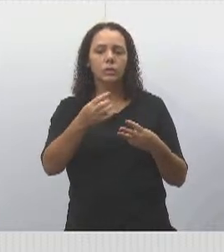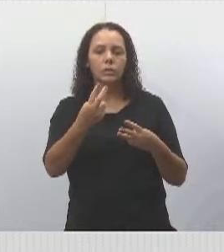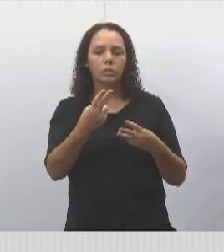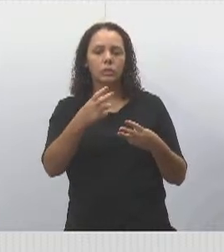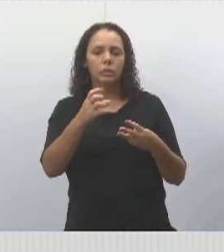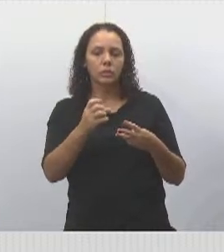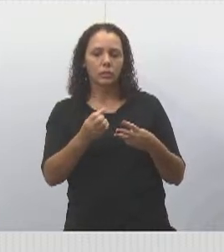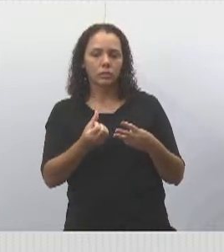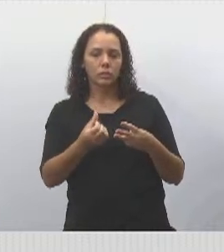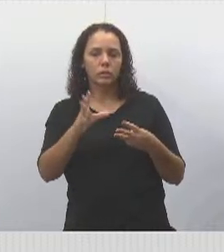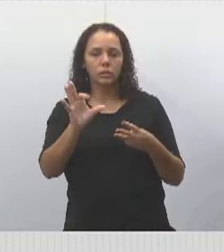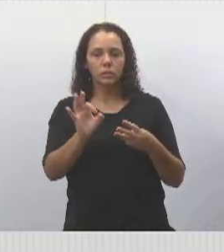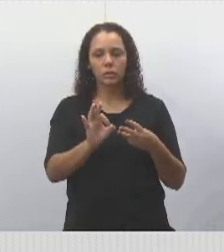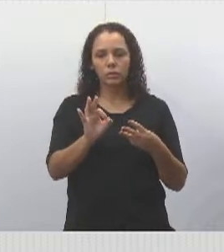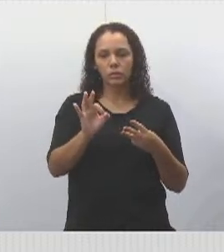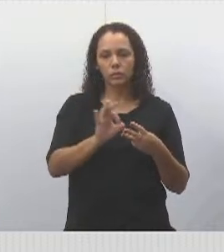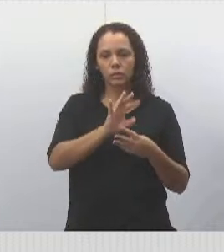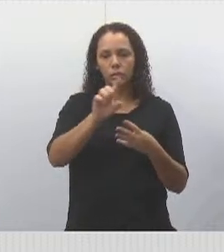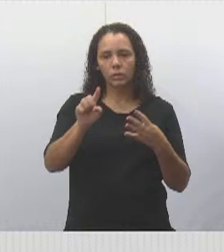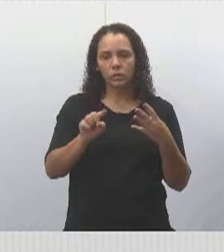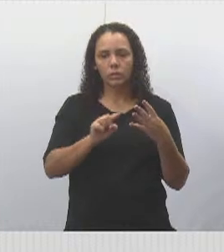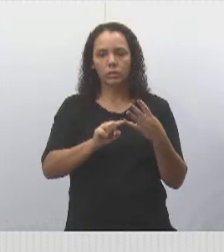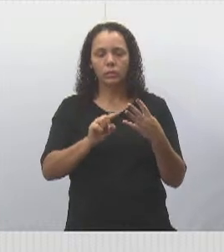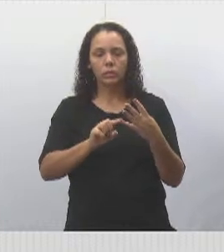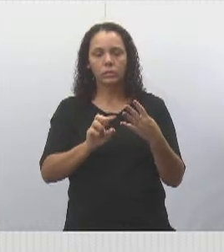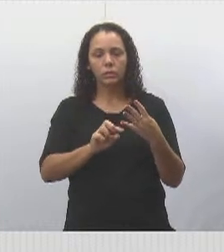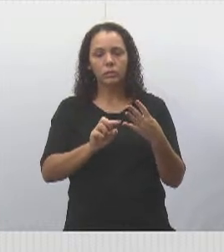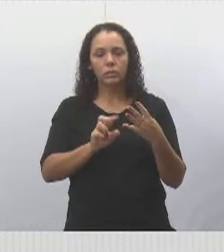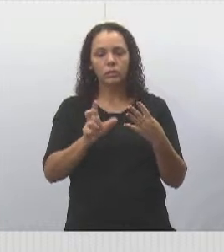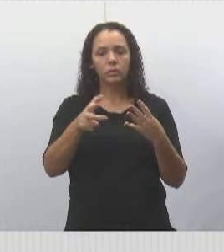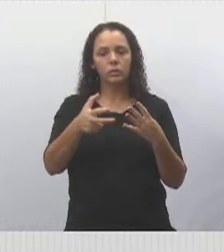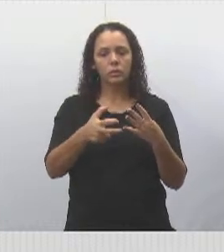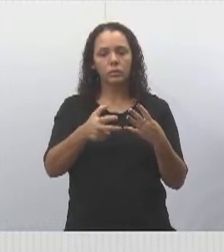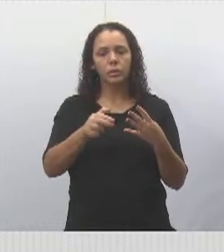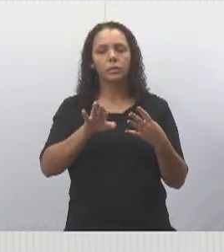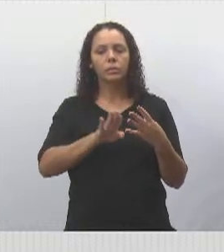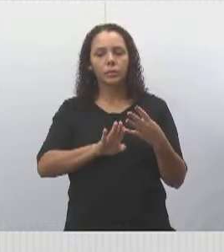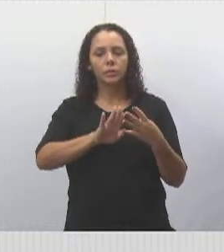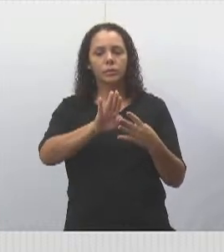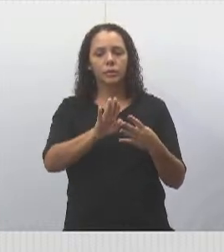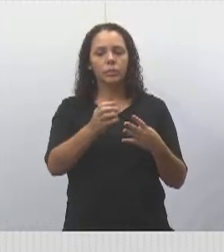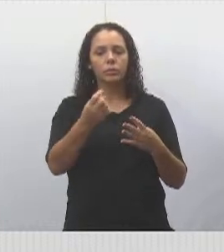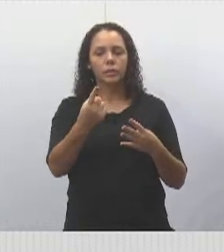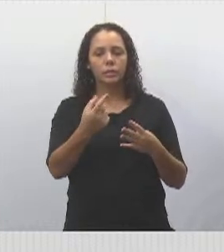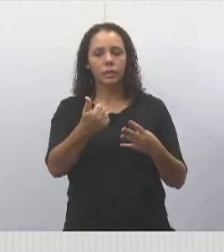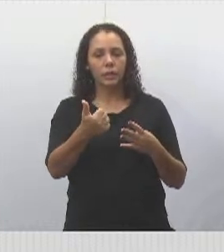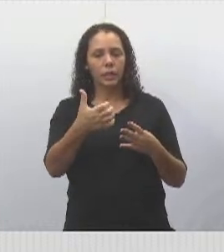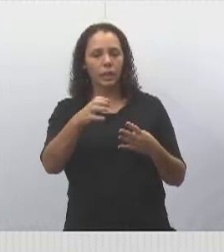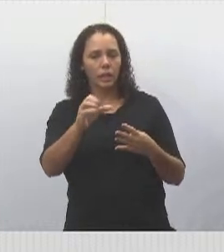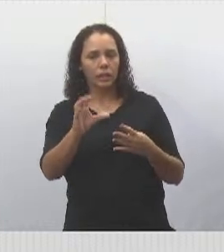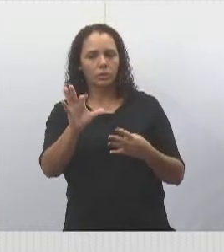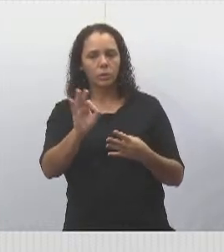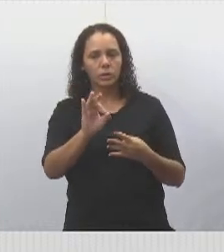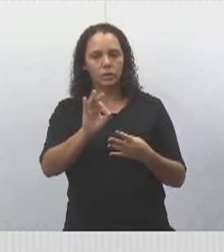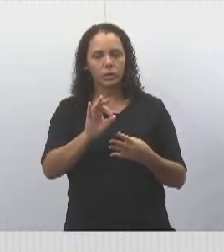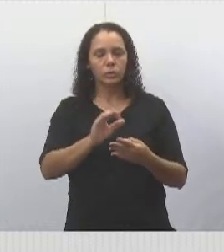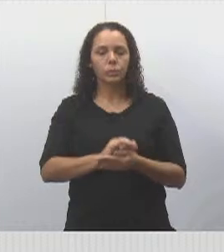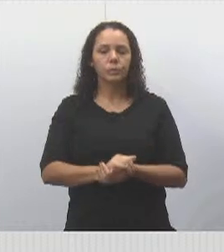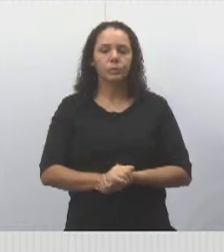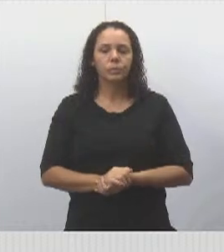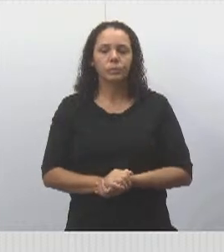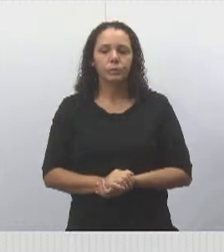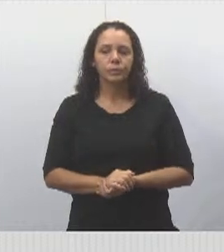próprios, ele tem um acréscimo de 26% e chega em 1.600.000, e a Câmara Municipal com um acréscimo de 10%, chegando em